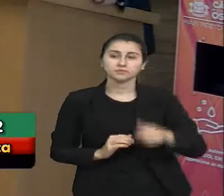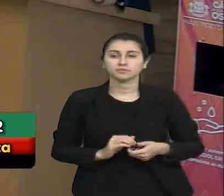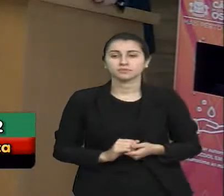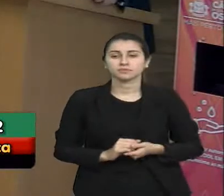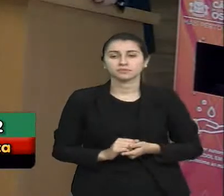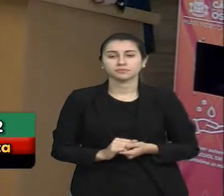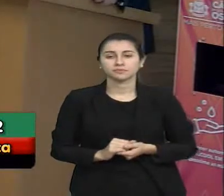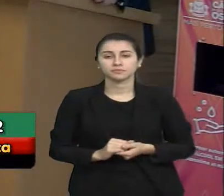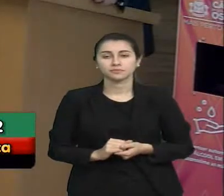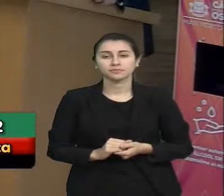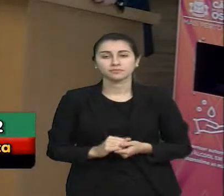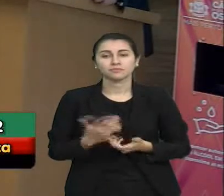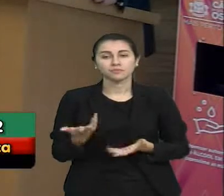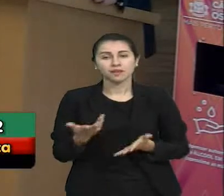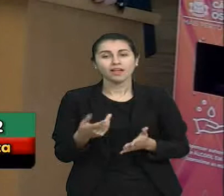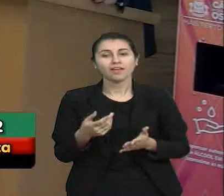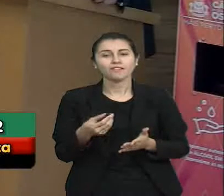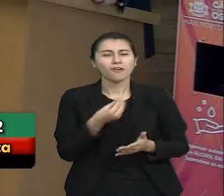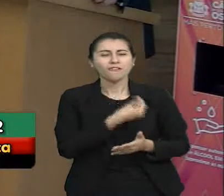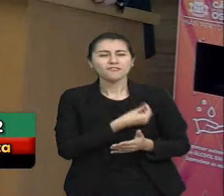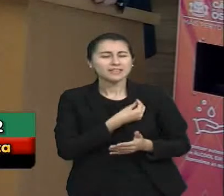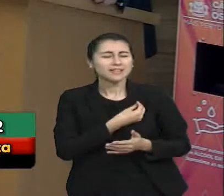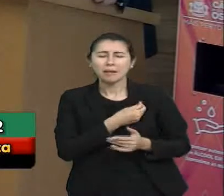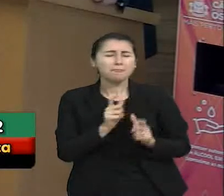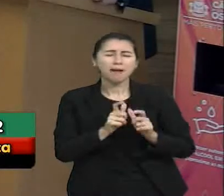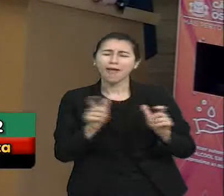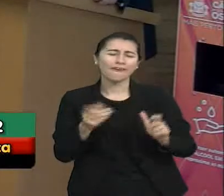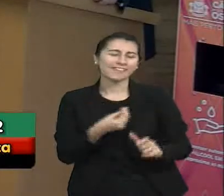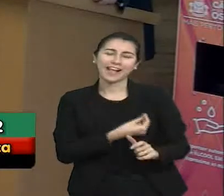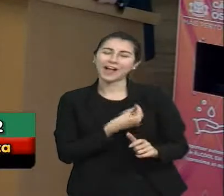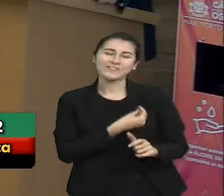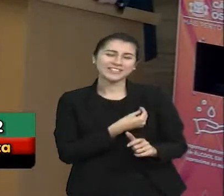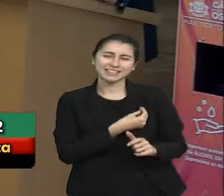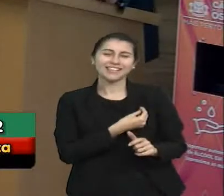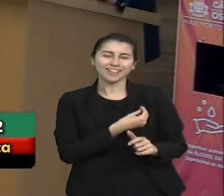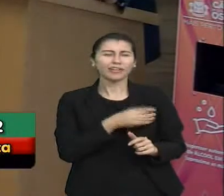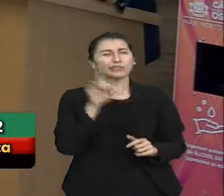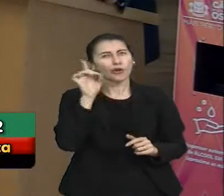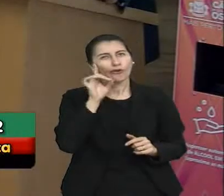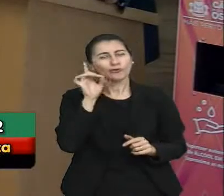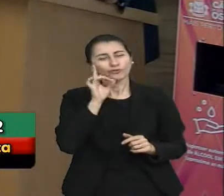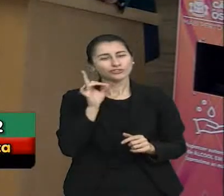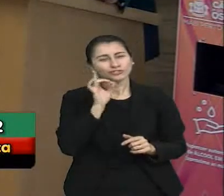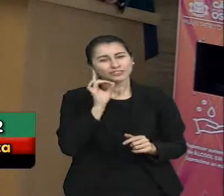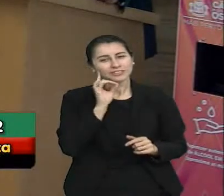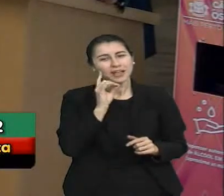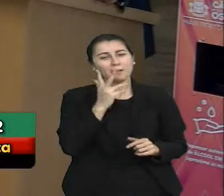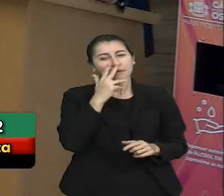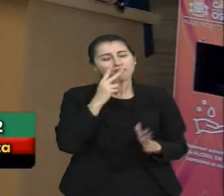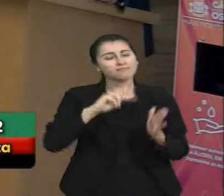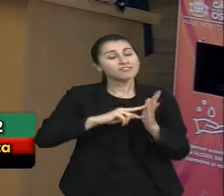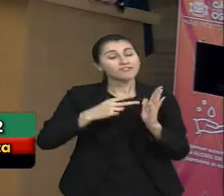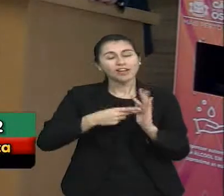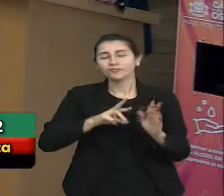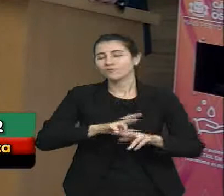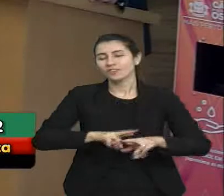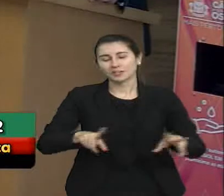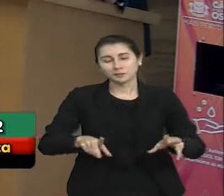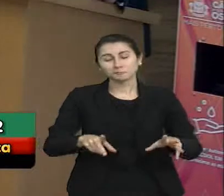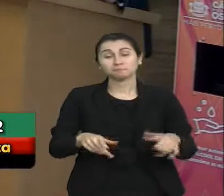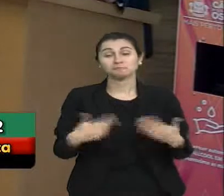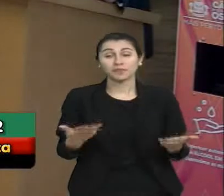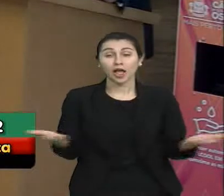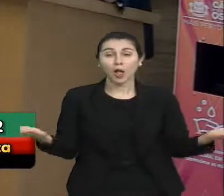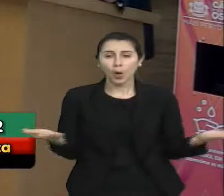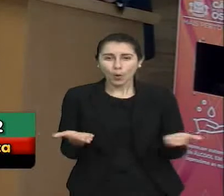com a nossa vida comezinha, cotidiana, e por muitas vezes tão difícil de encontrar significado, né? E nessa noite